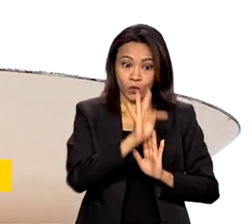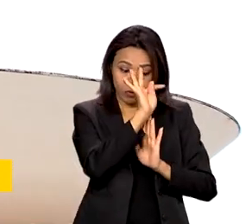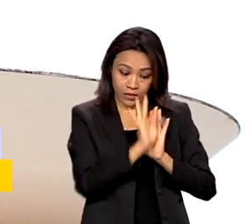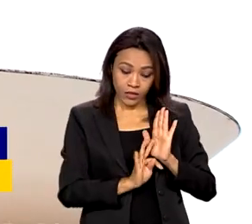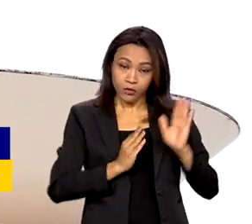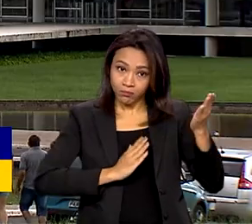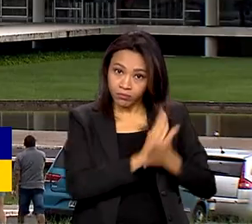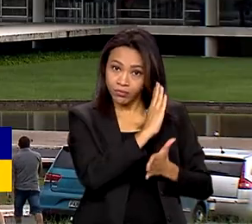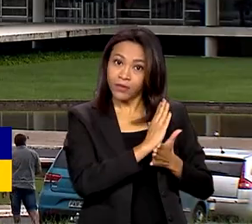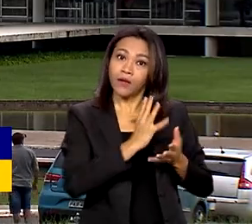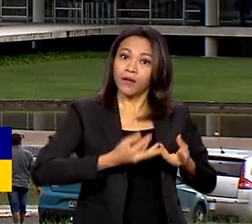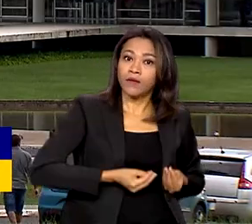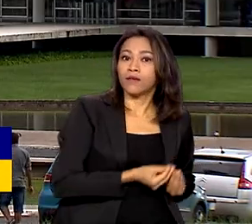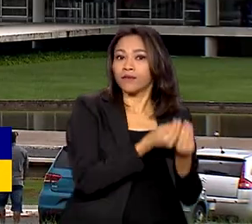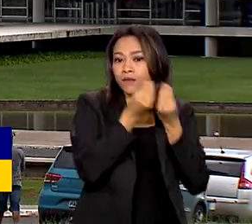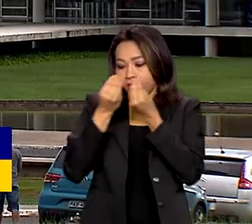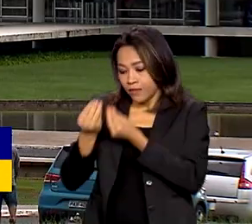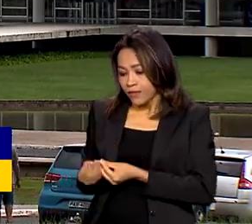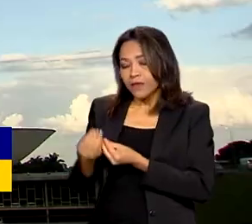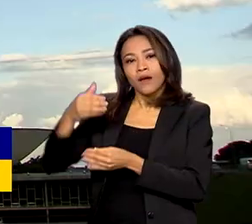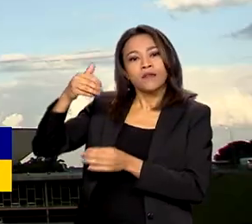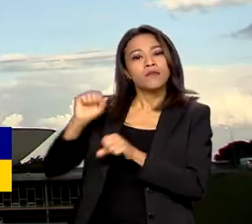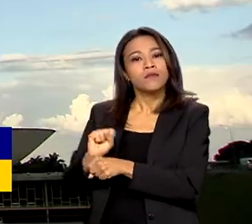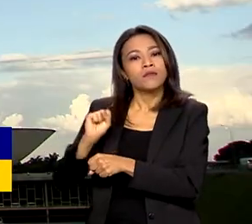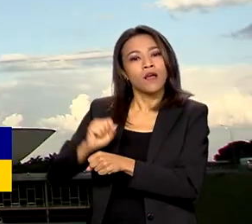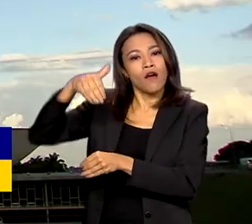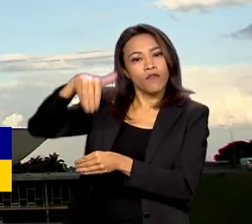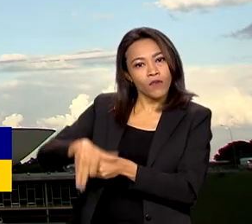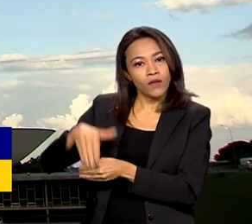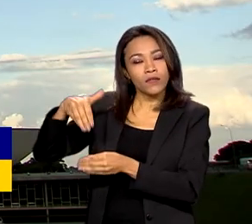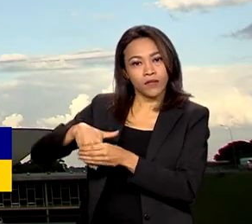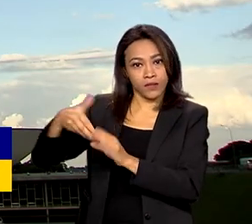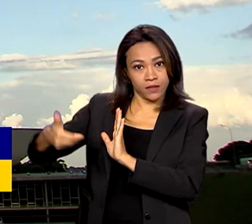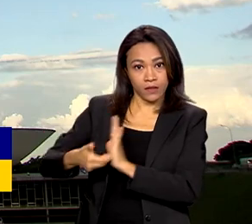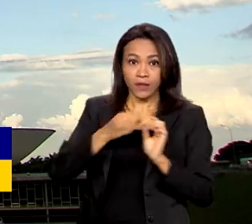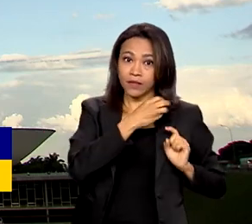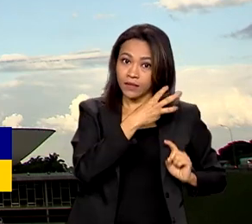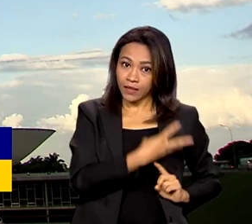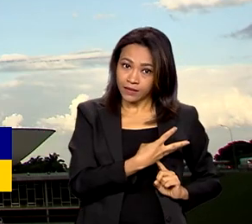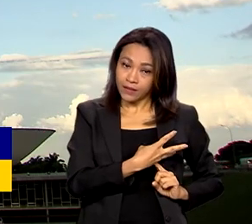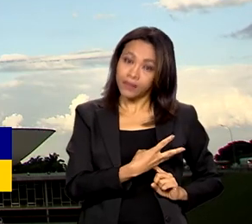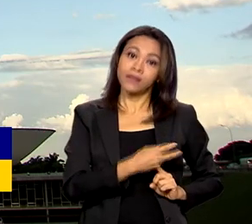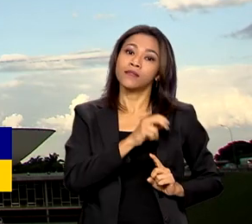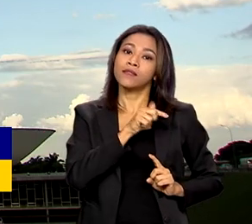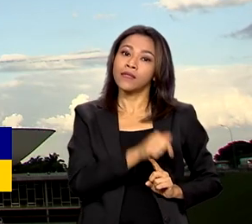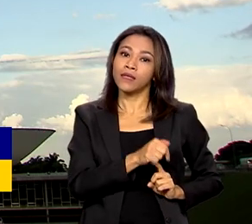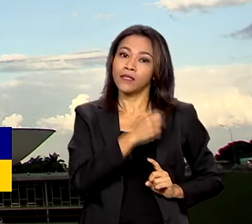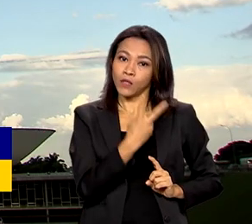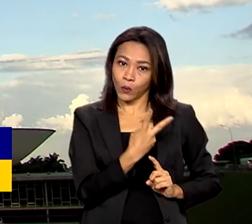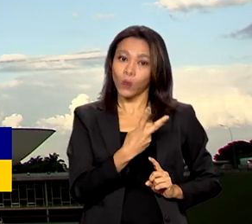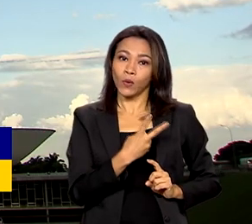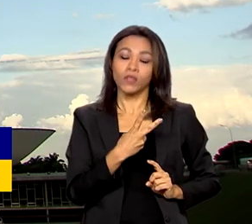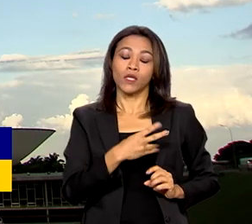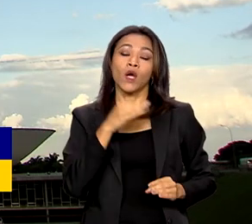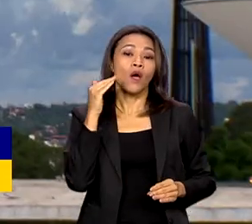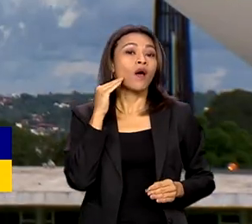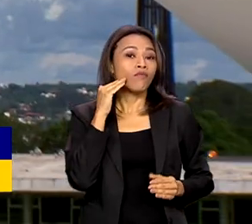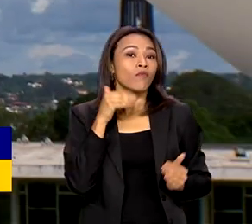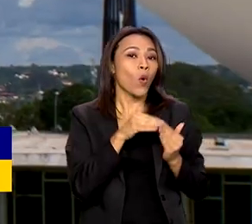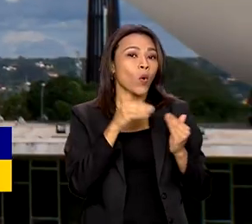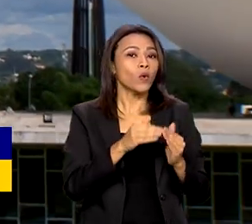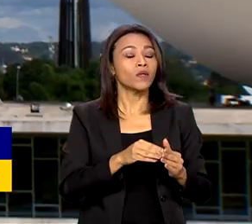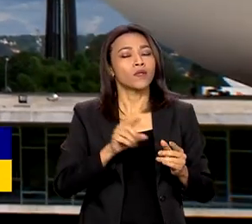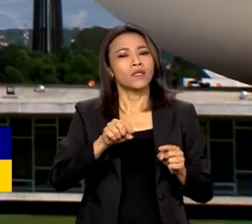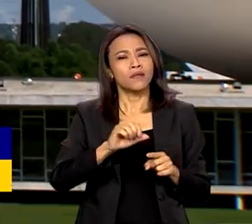dos Deputados para o Senado. Por 372 votos favoráveis e 108 contrários,